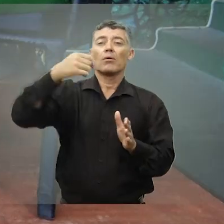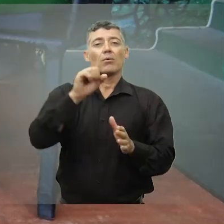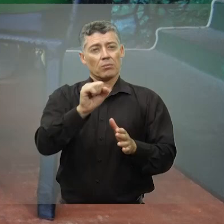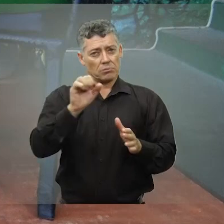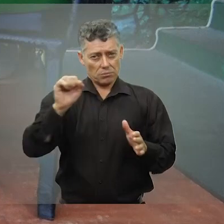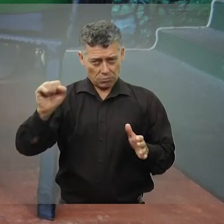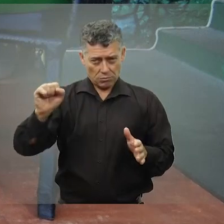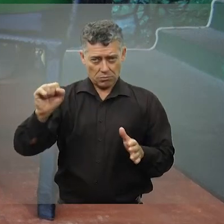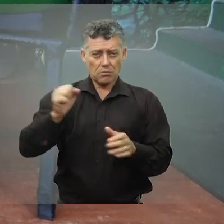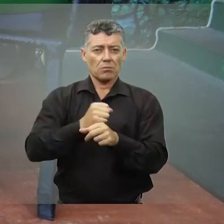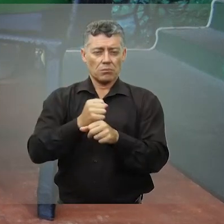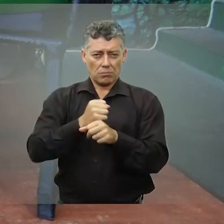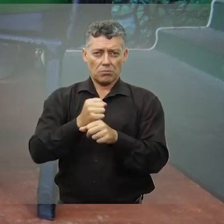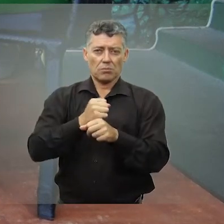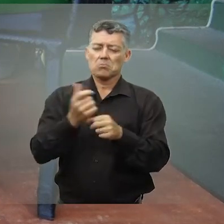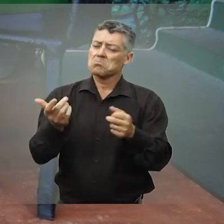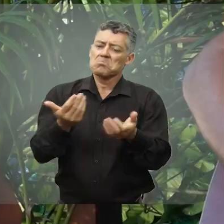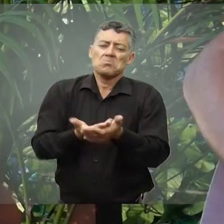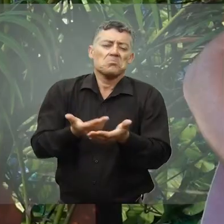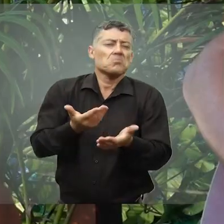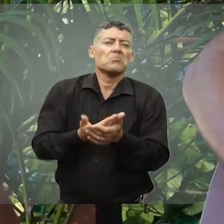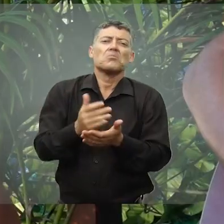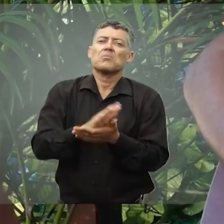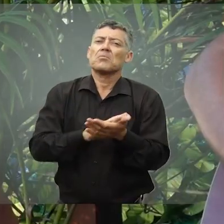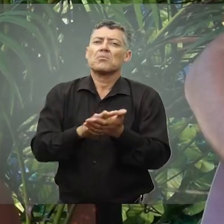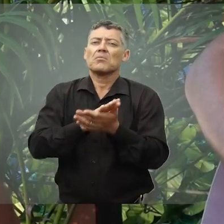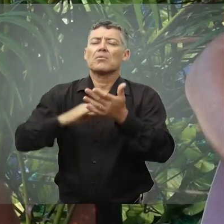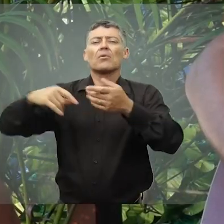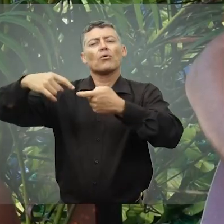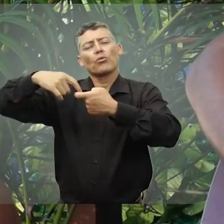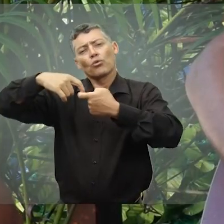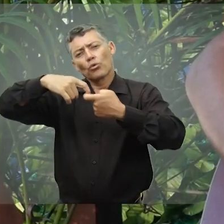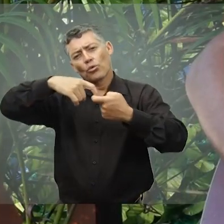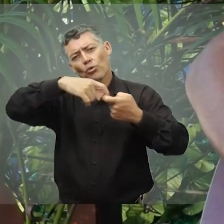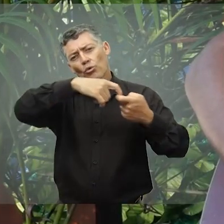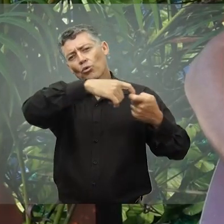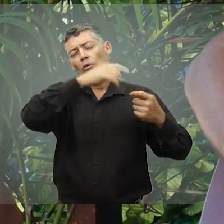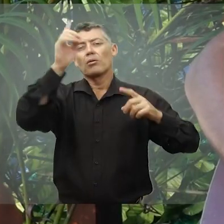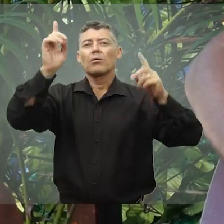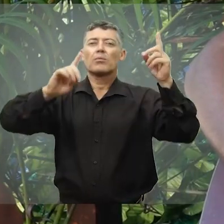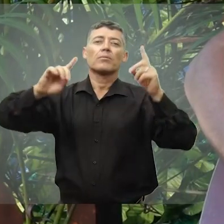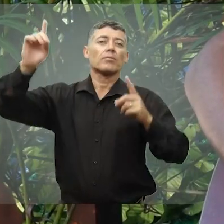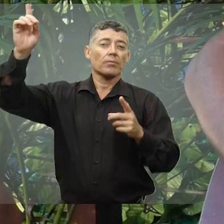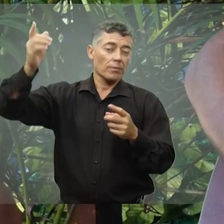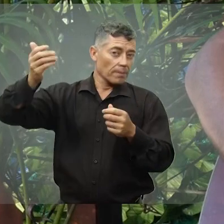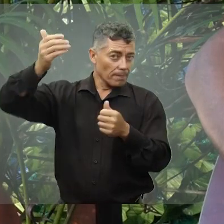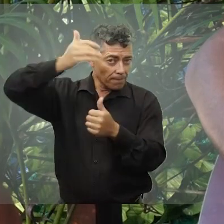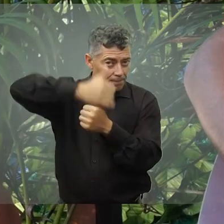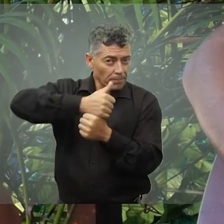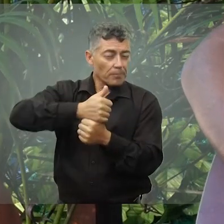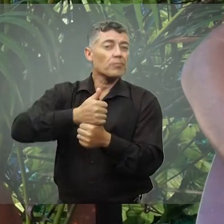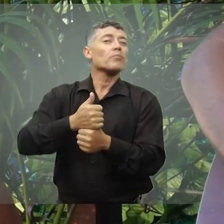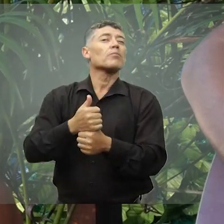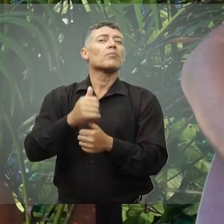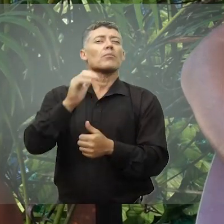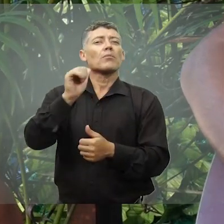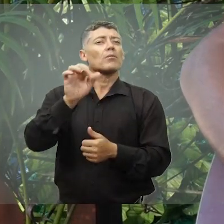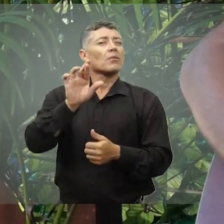1988. Olha aí, primeiro carnaval. Sem escola carnaval. Nenhuma, sem nada, foi dessa maneira, assumindo um bloco chamado Bloco